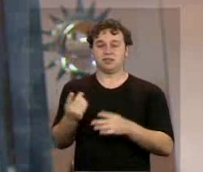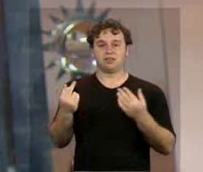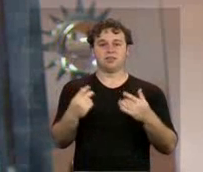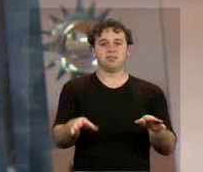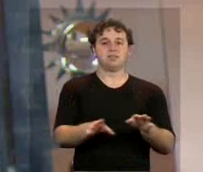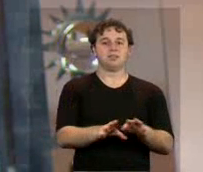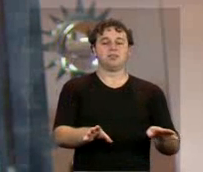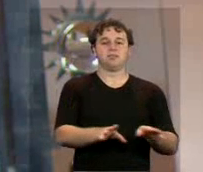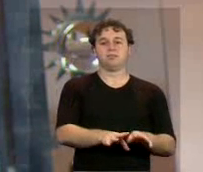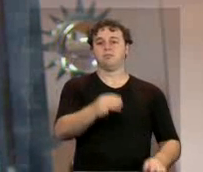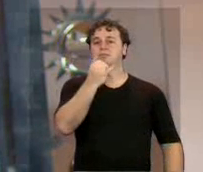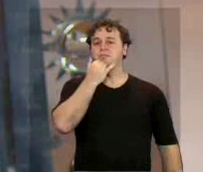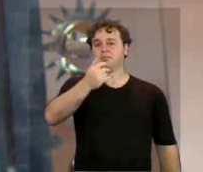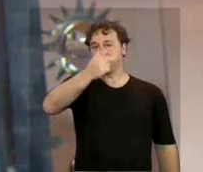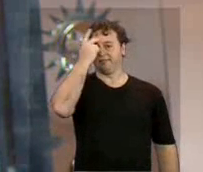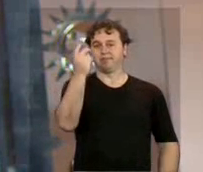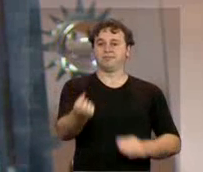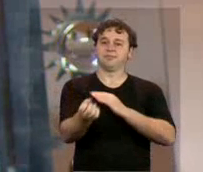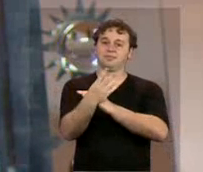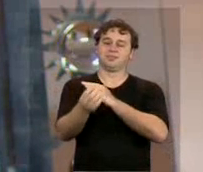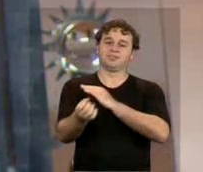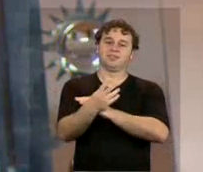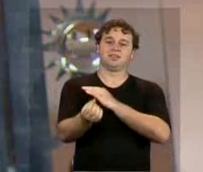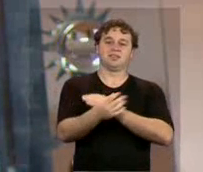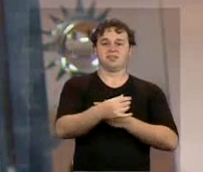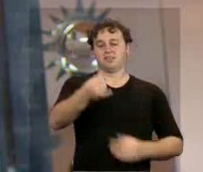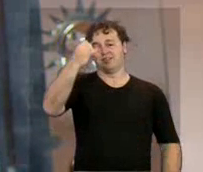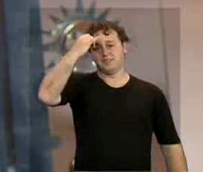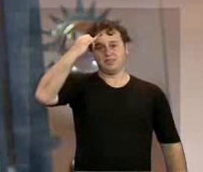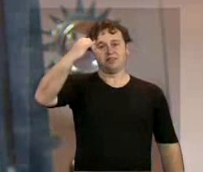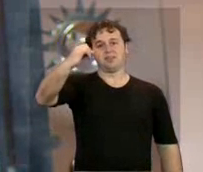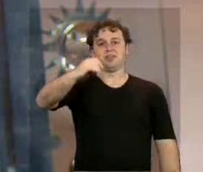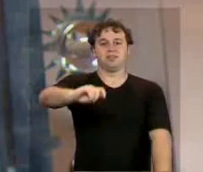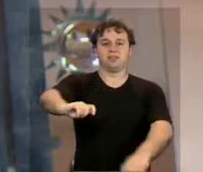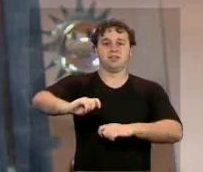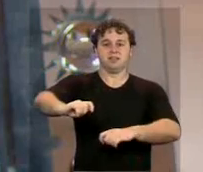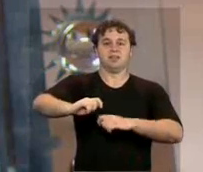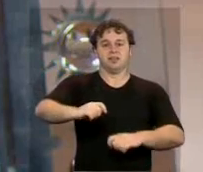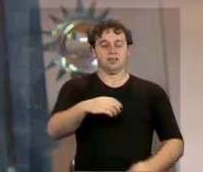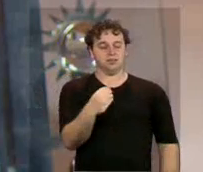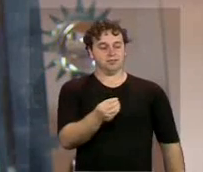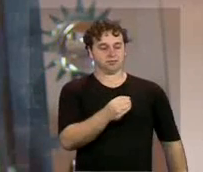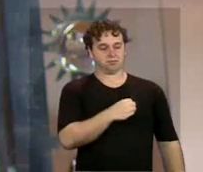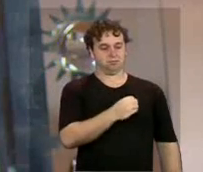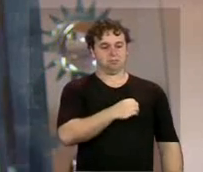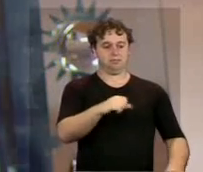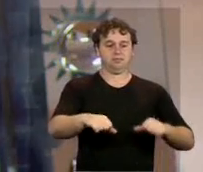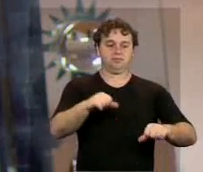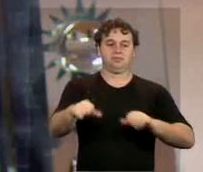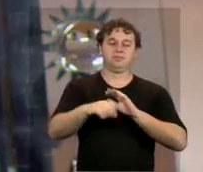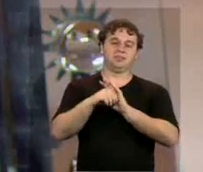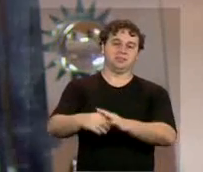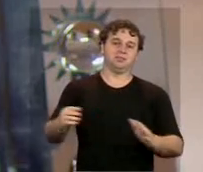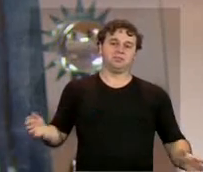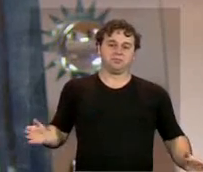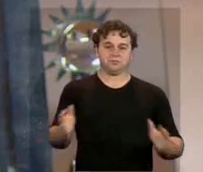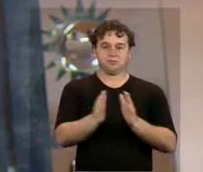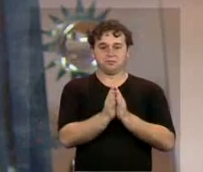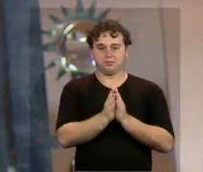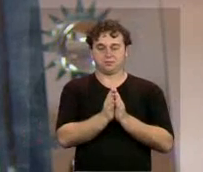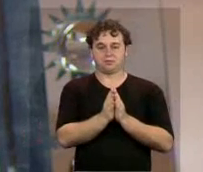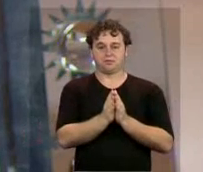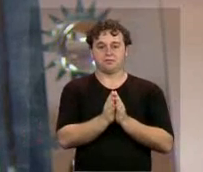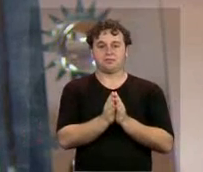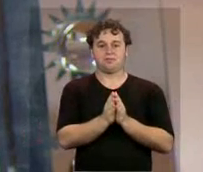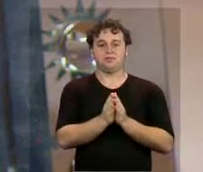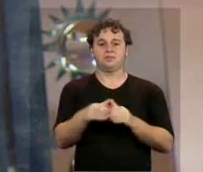nossas ofensas, assim como nós perdoamos a quem nos tem ofendido, e não deixeis cair em tentação, mas livrai-nos, Senhor,